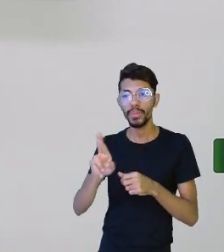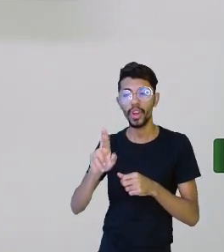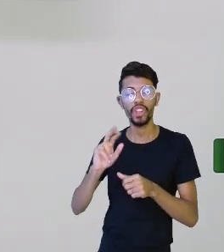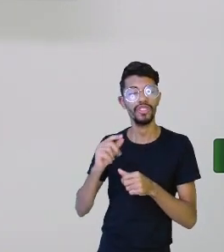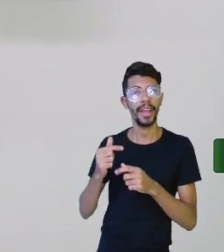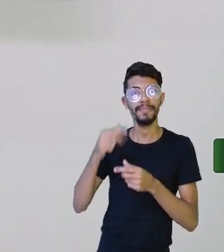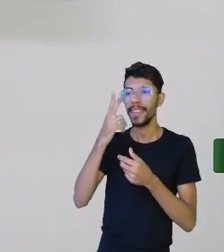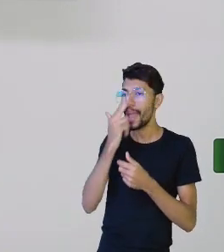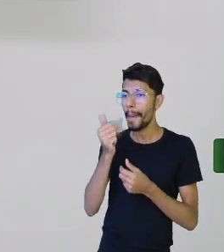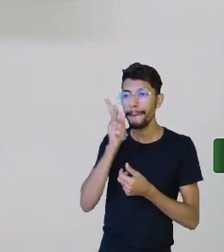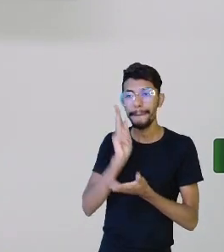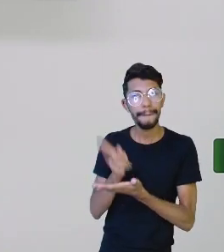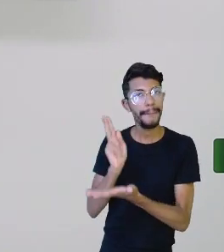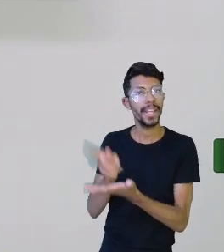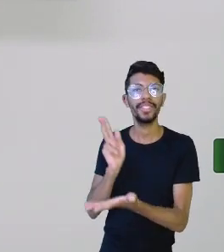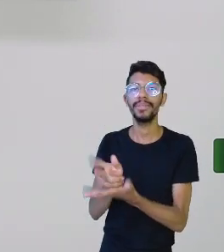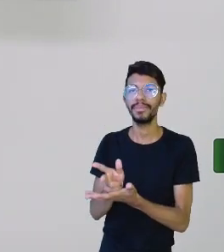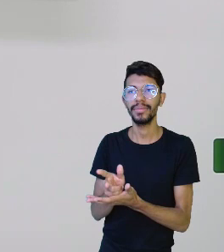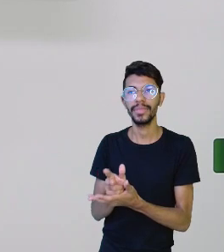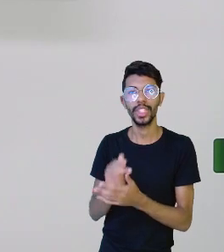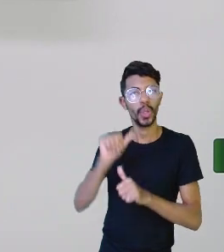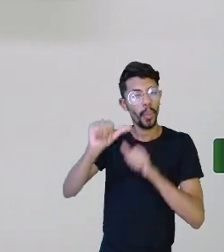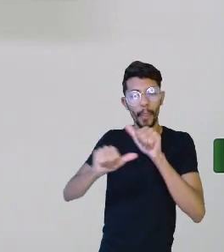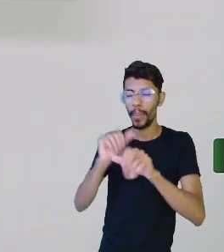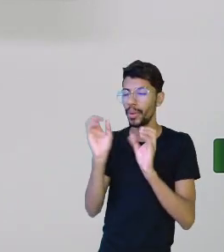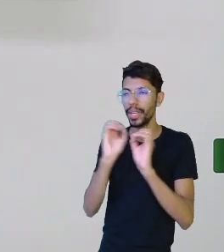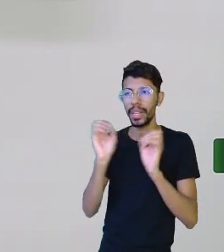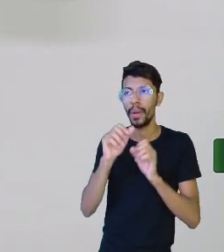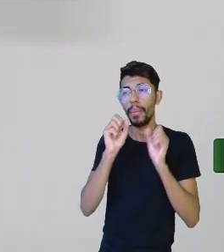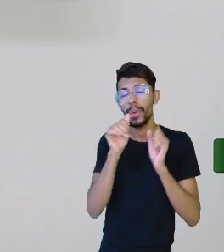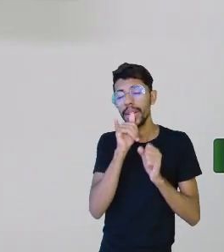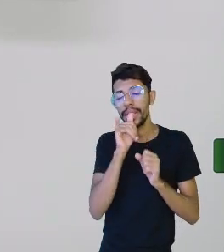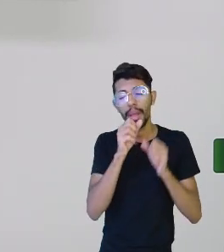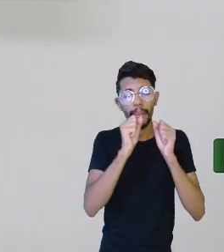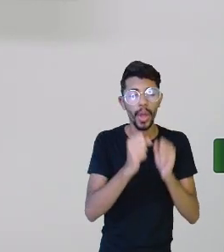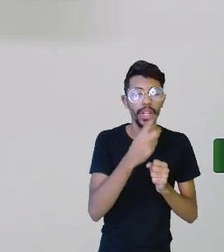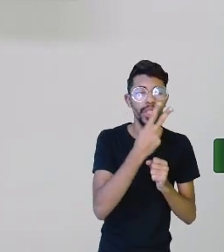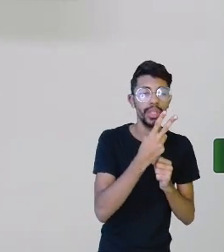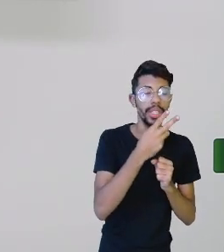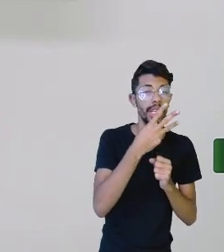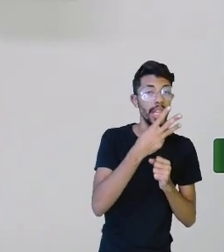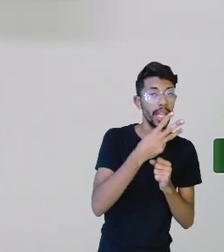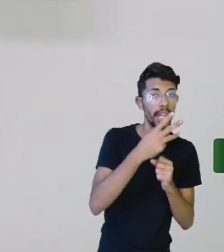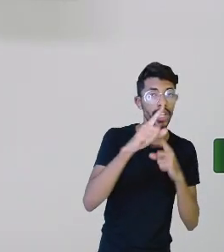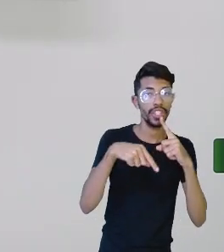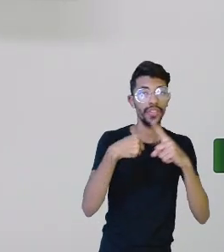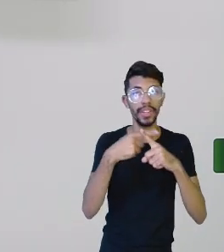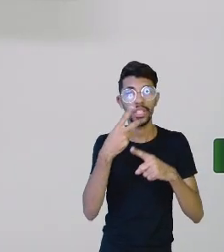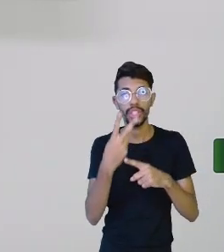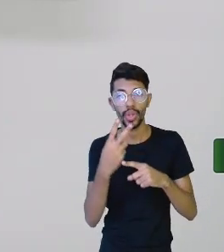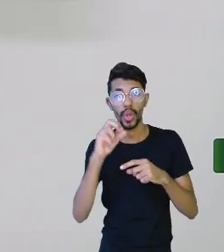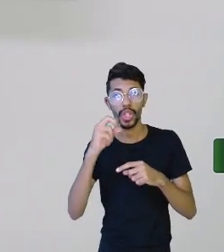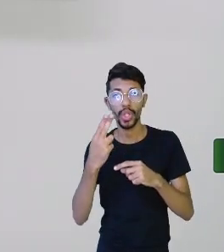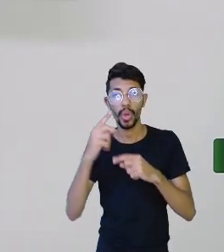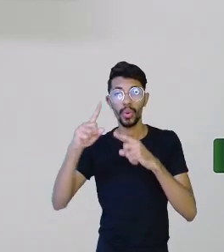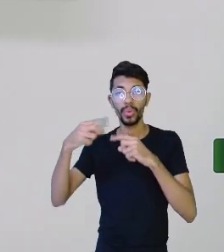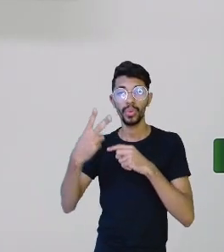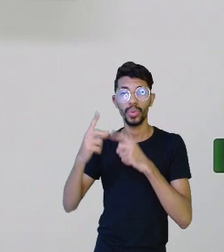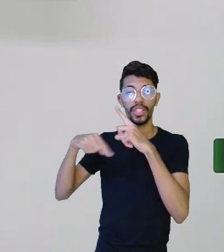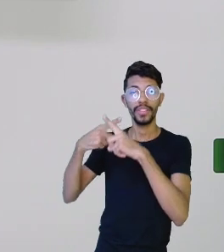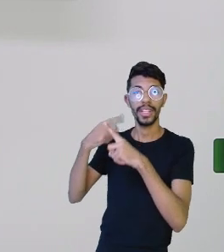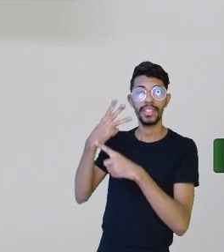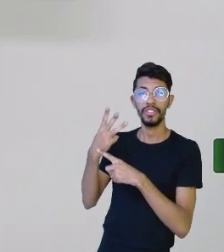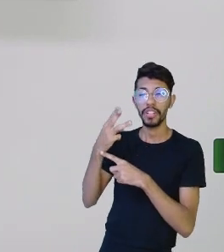como vocês estão vendo aí. Ou é 2 vezes 3, ou é 3 vezes 2. E